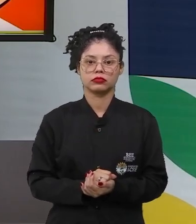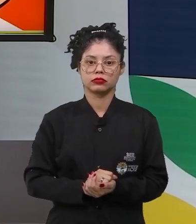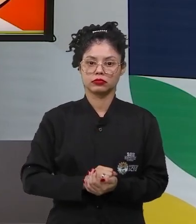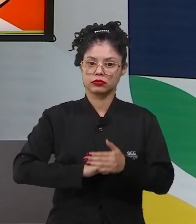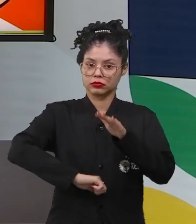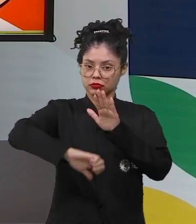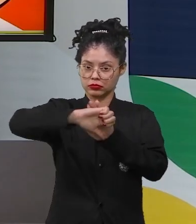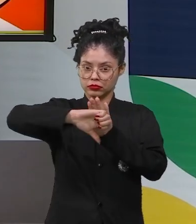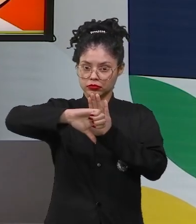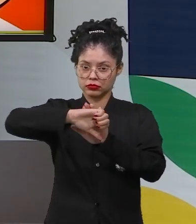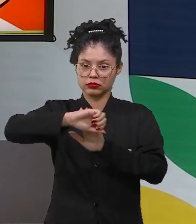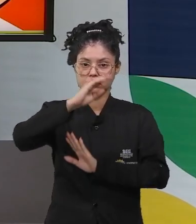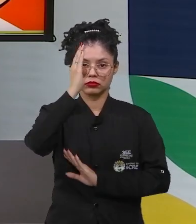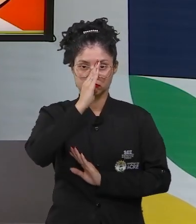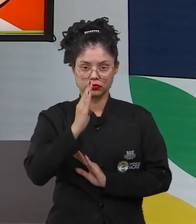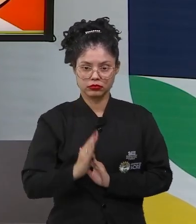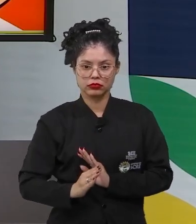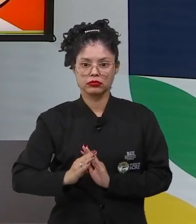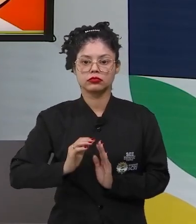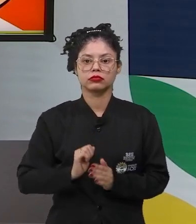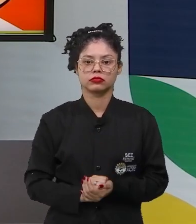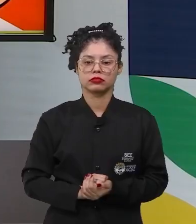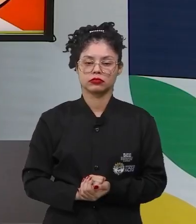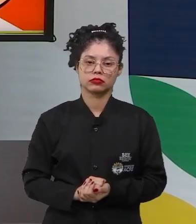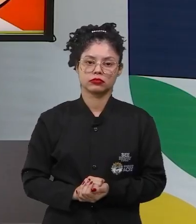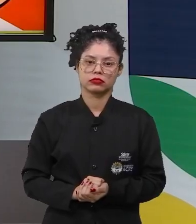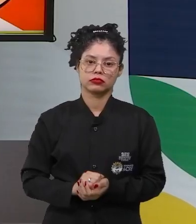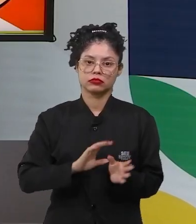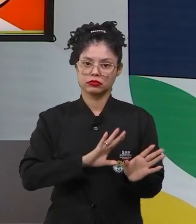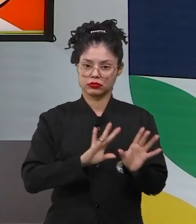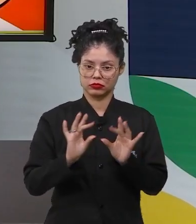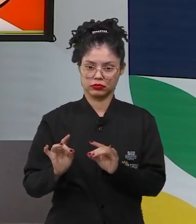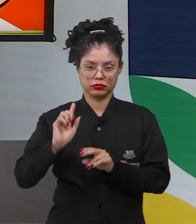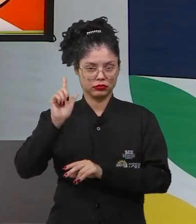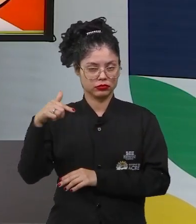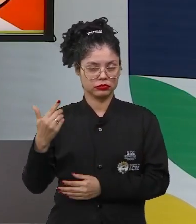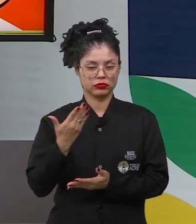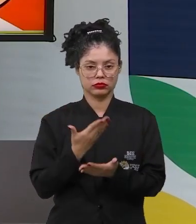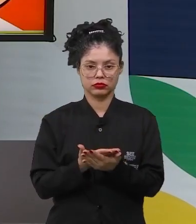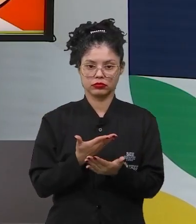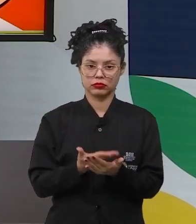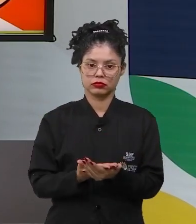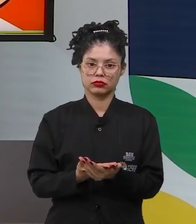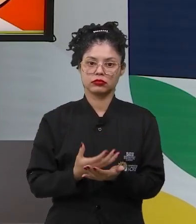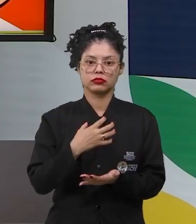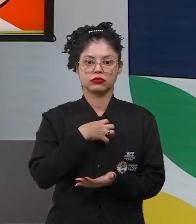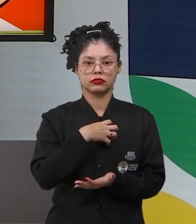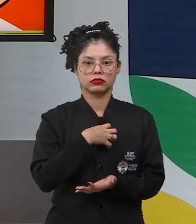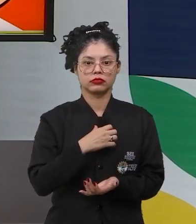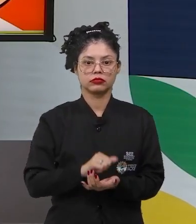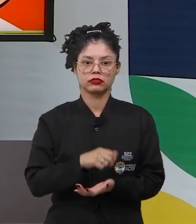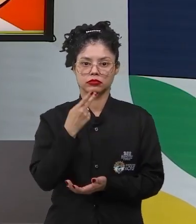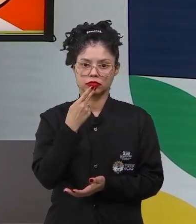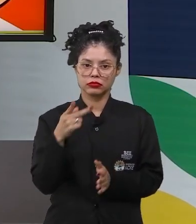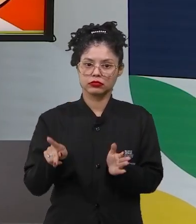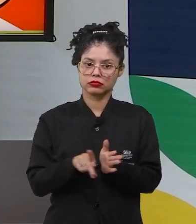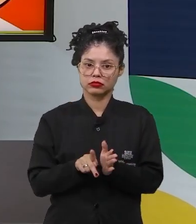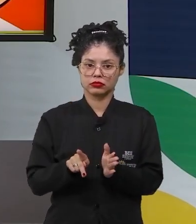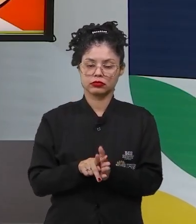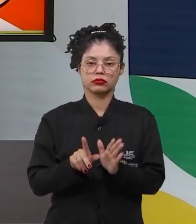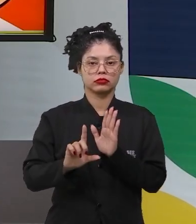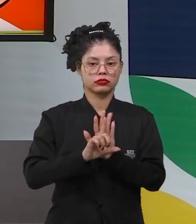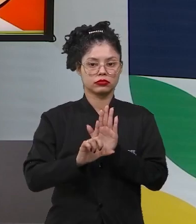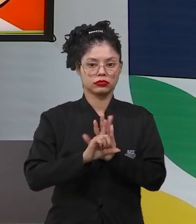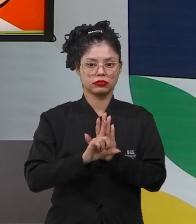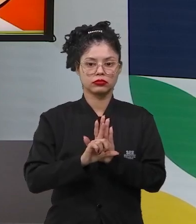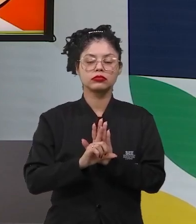crime aqui no Brasil. A gente pode, inclusive, trazer isso em uma outra aula, em um outro momento, e falar justamente dessas leis